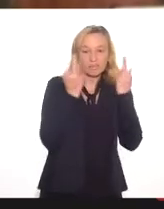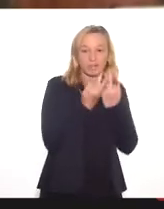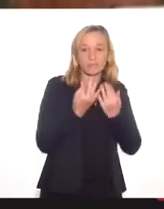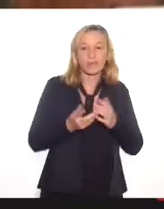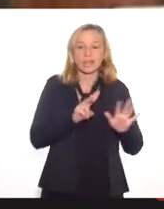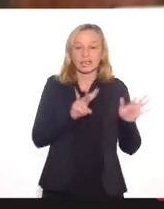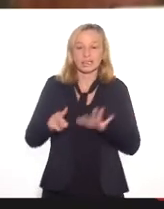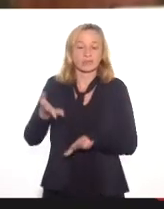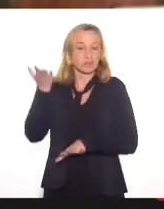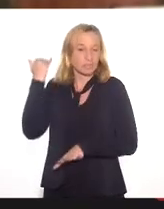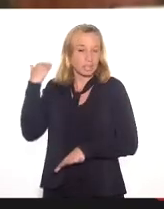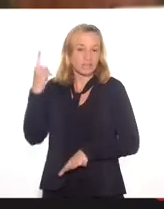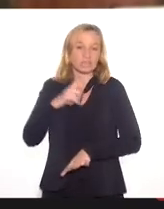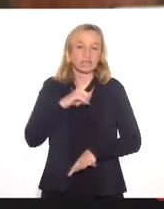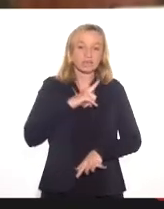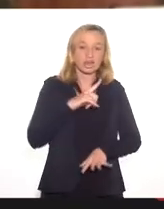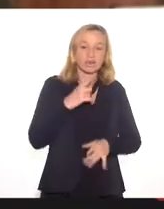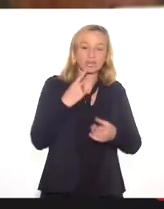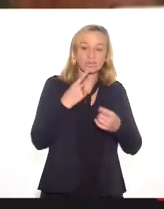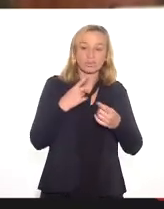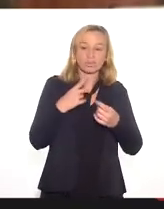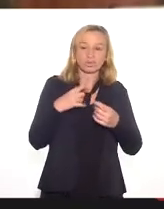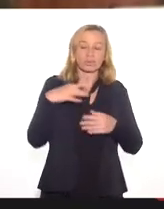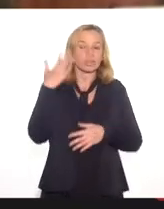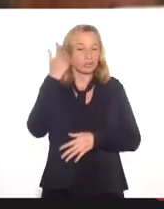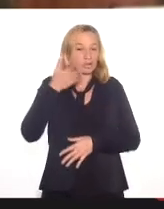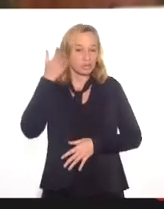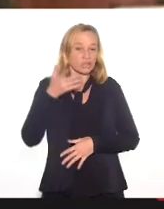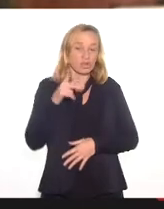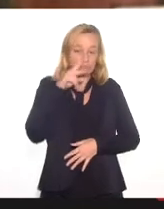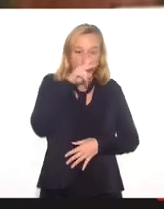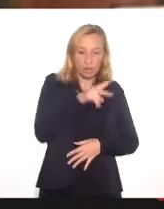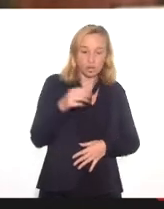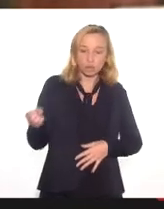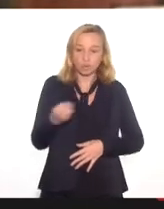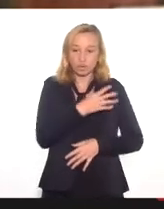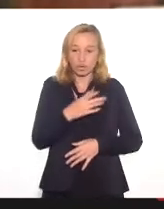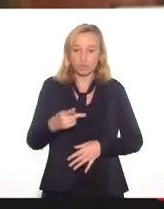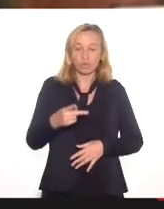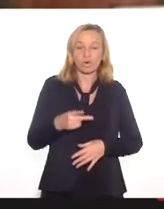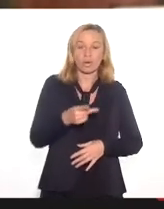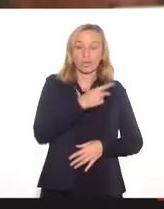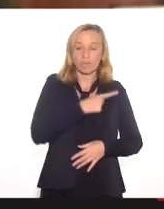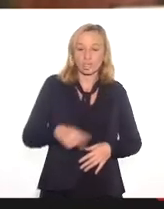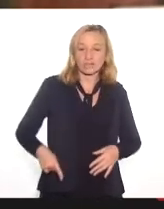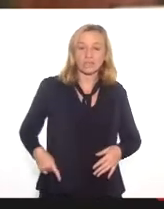semana passada houve um discurso forte do novo presidente americano, democrata,